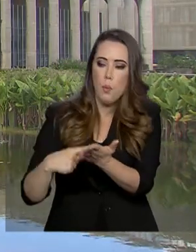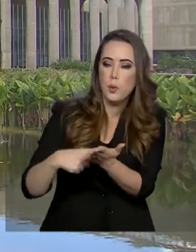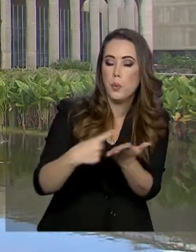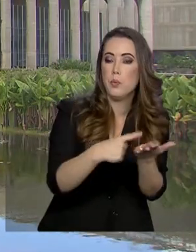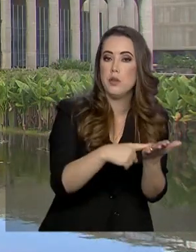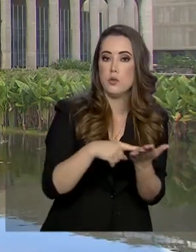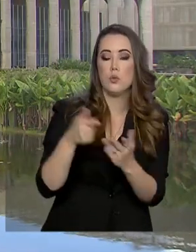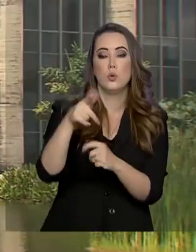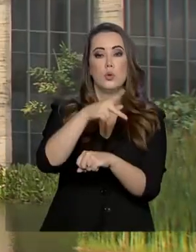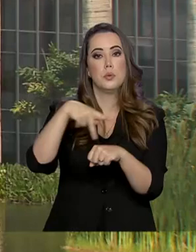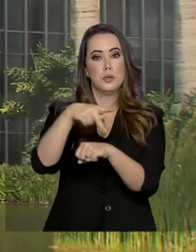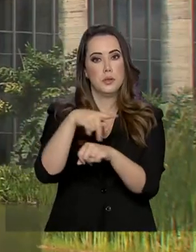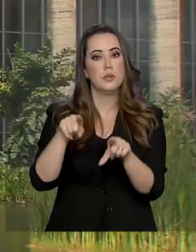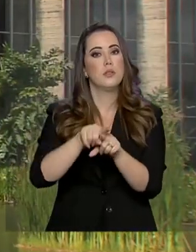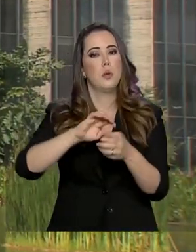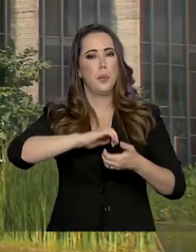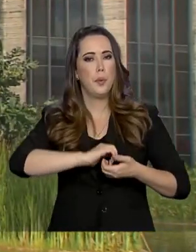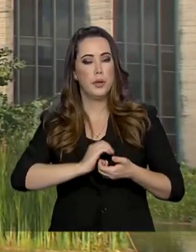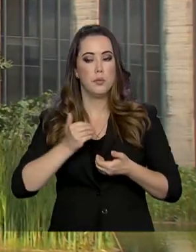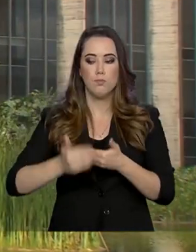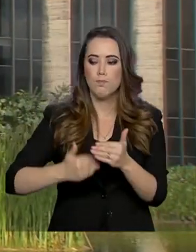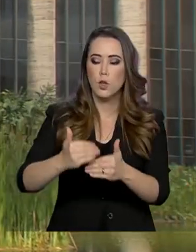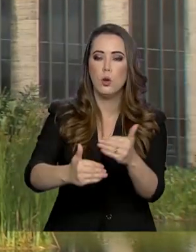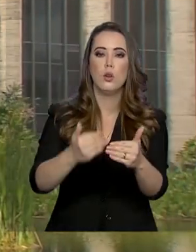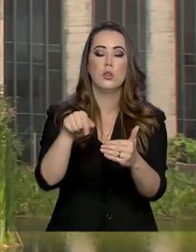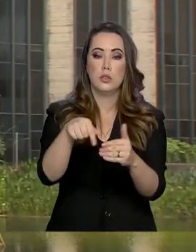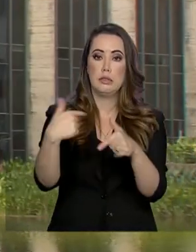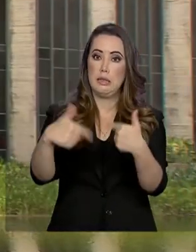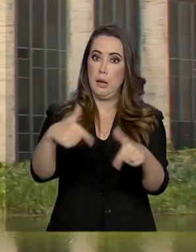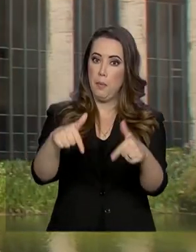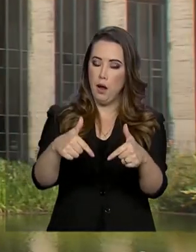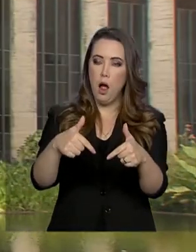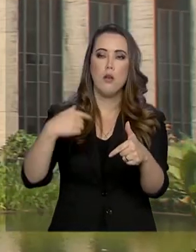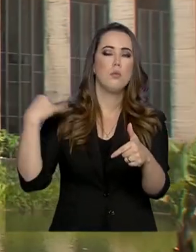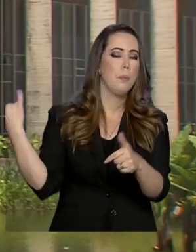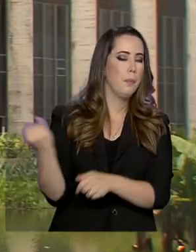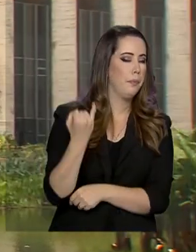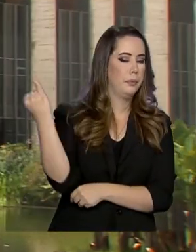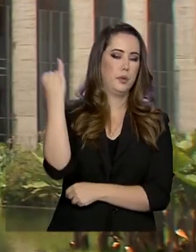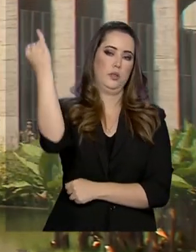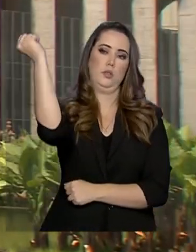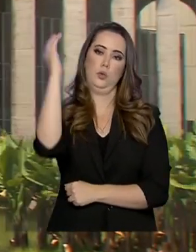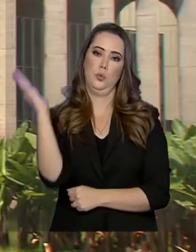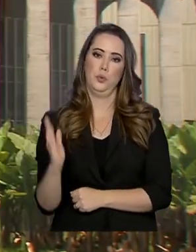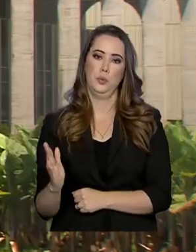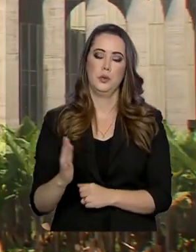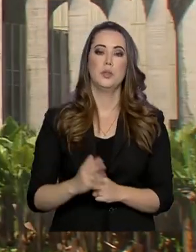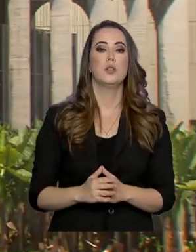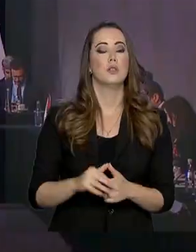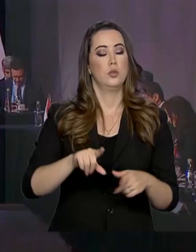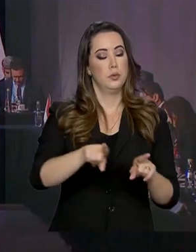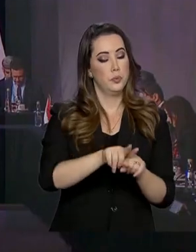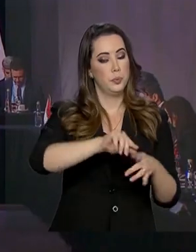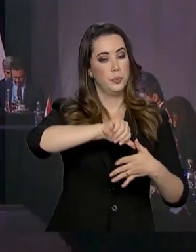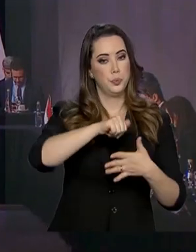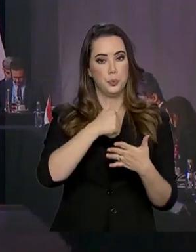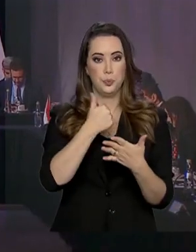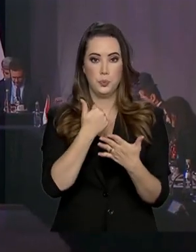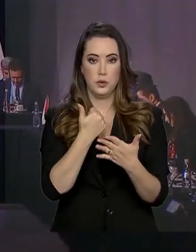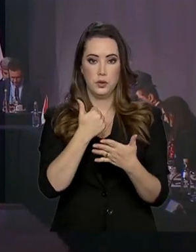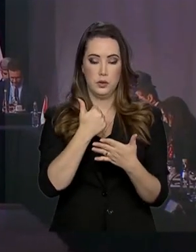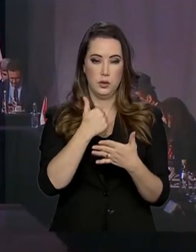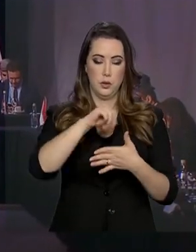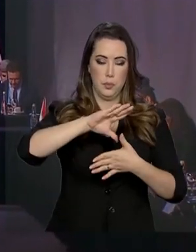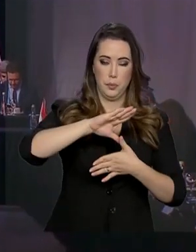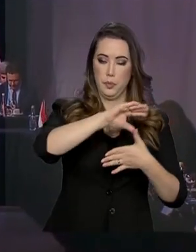das Relações Exteriores também deu andamento a negociações históricas e importantes para o Brasil e para a região da América do Sul, como